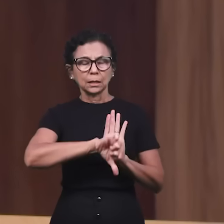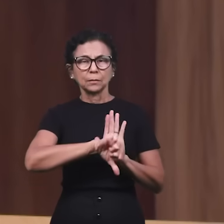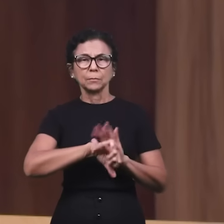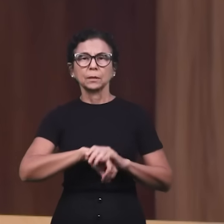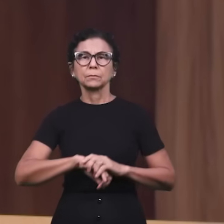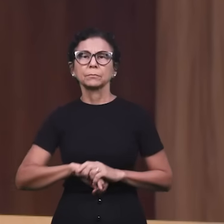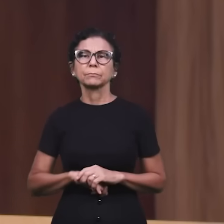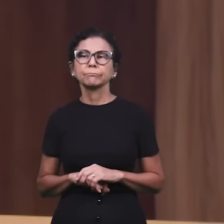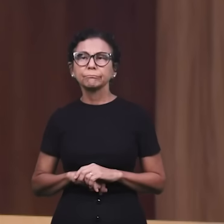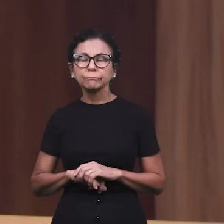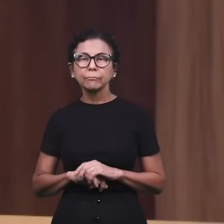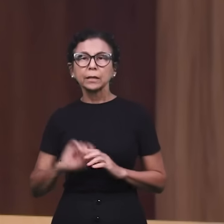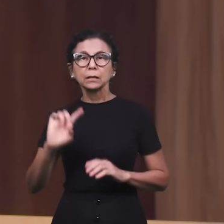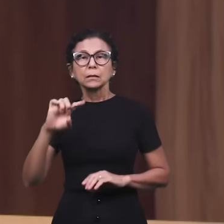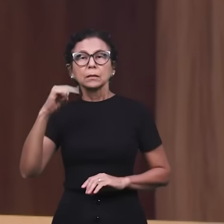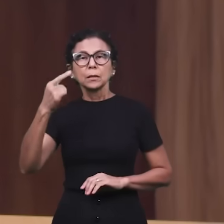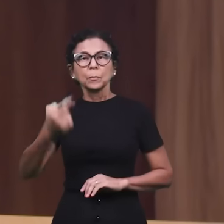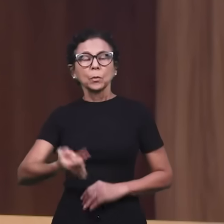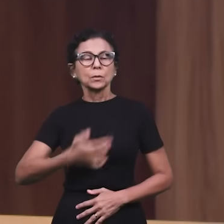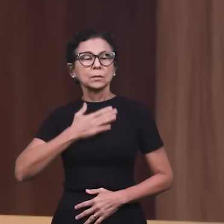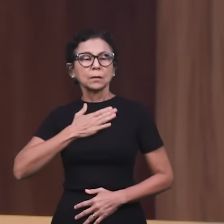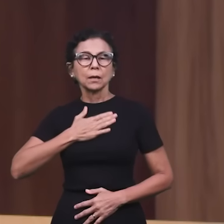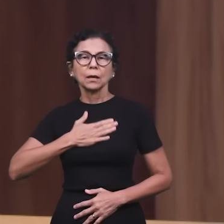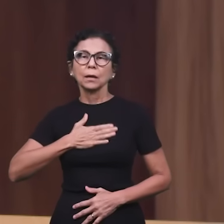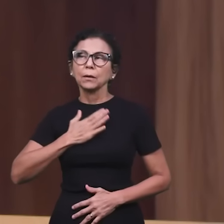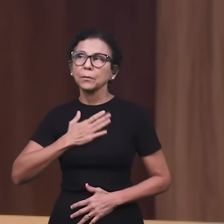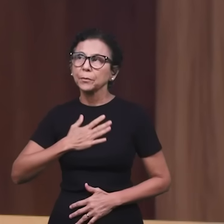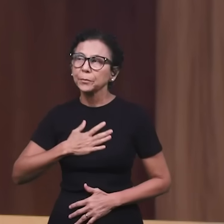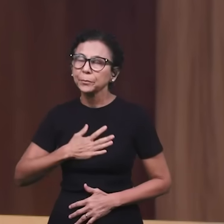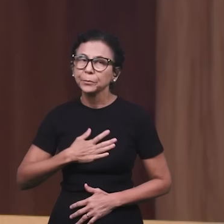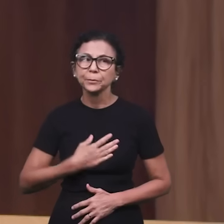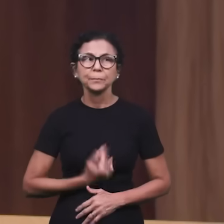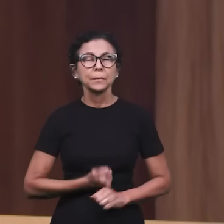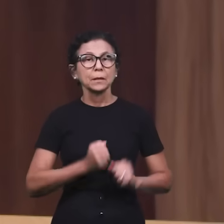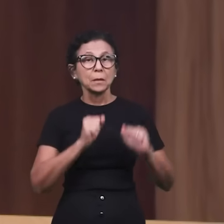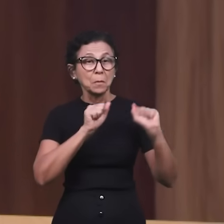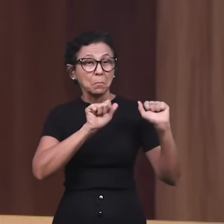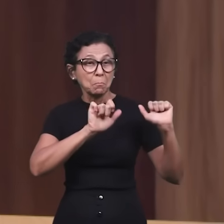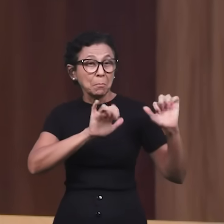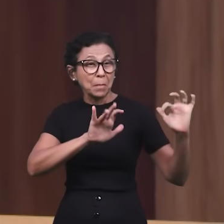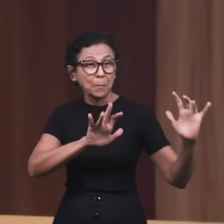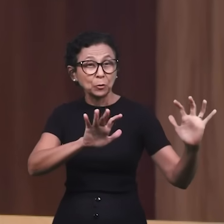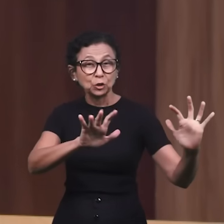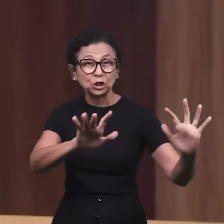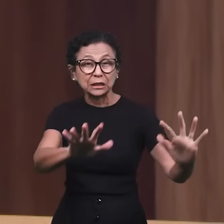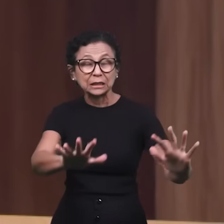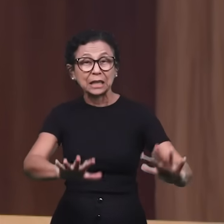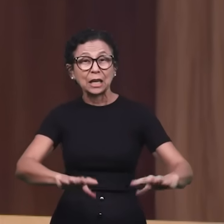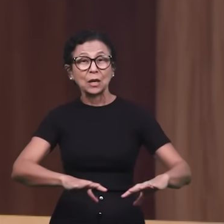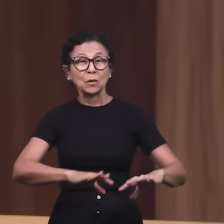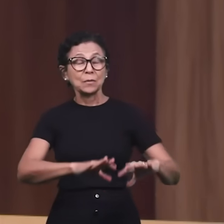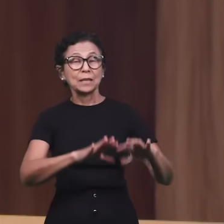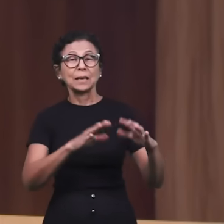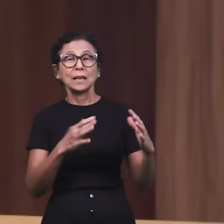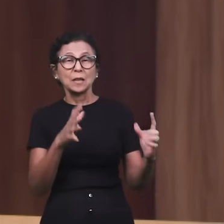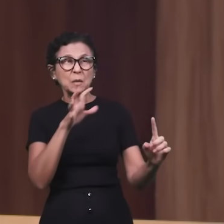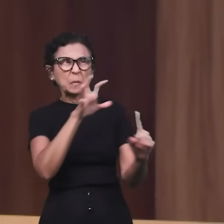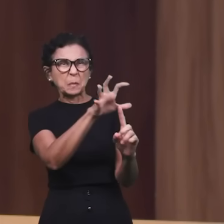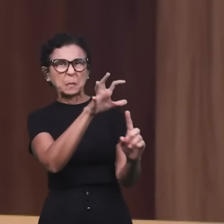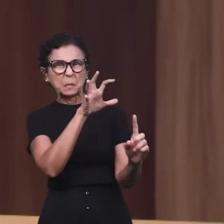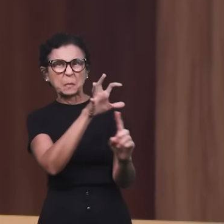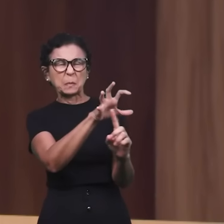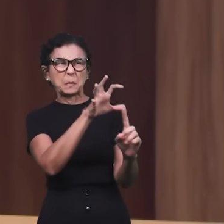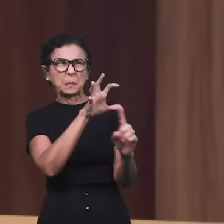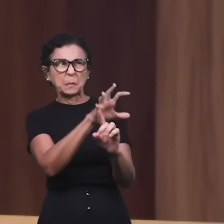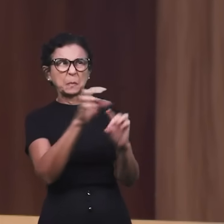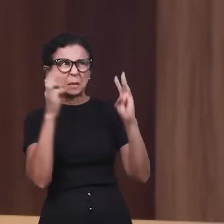Israel no deserto, perturbando Moisés, cobrando, pressionando, Exato. sendo injusto, e ele não perdia a